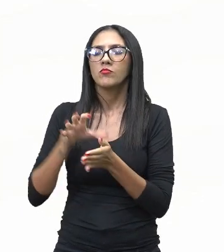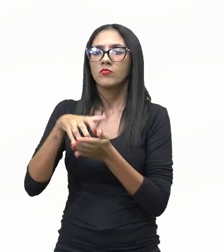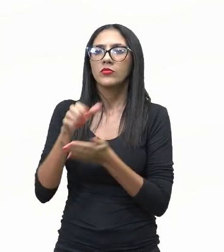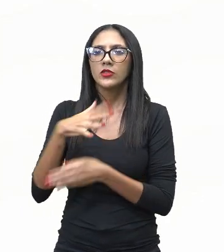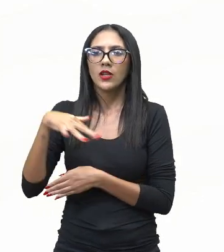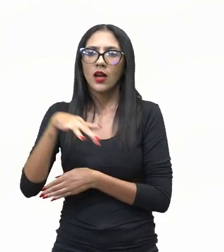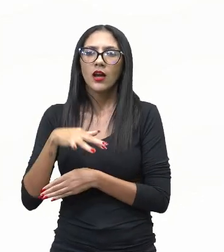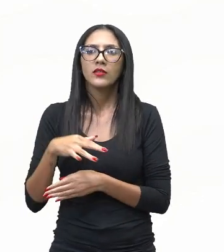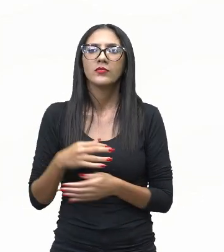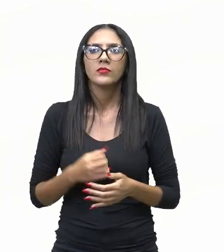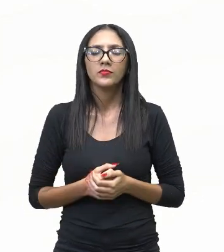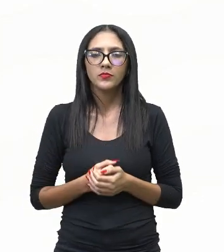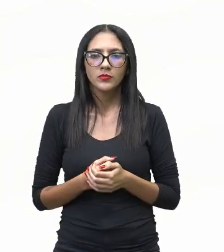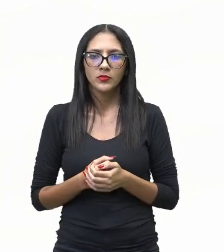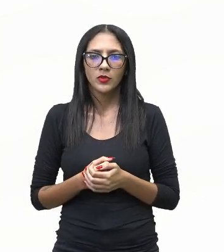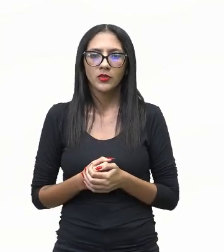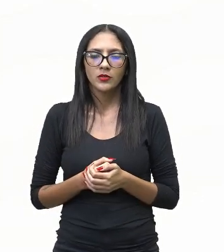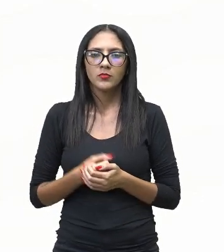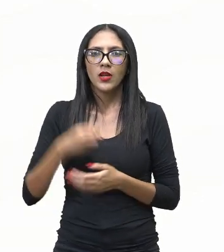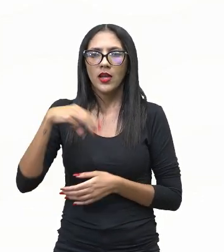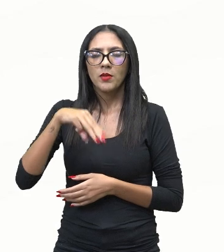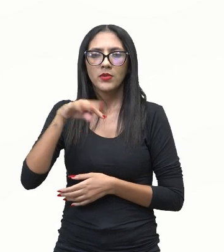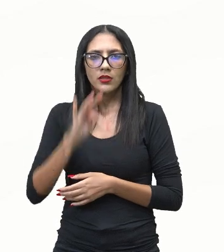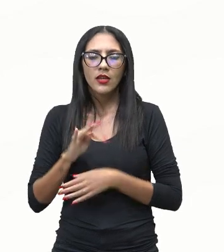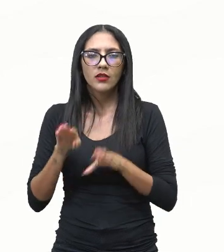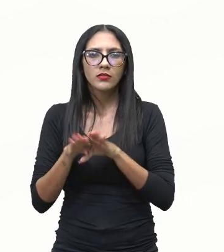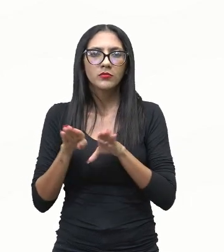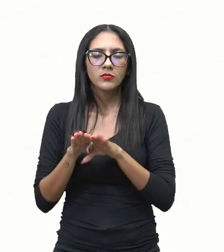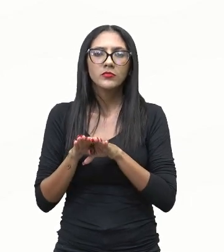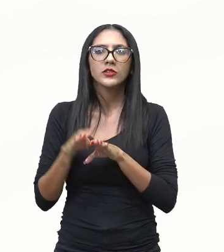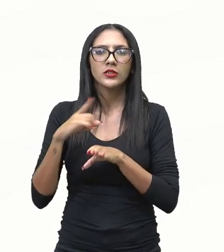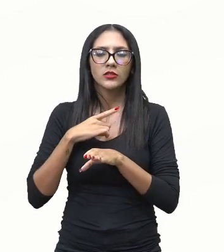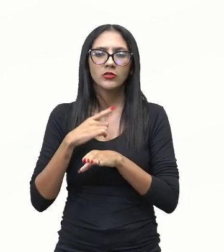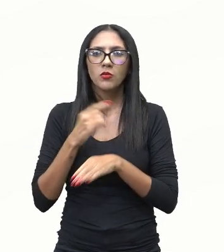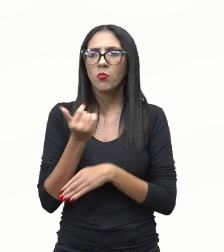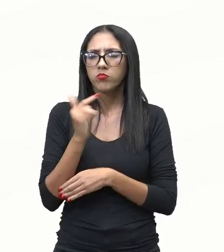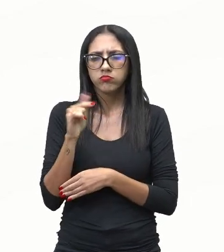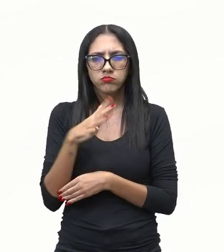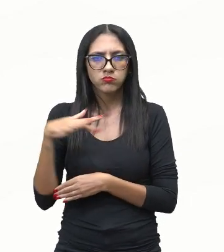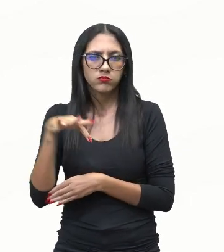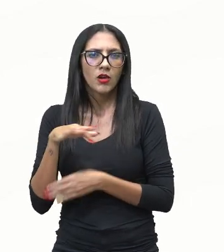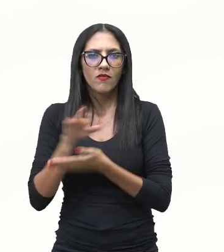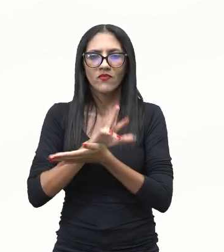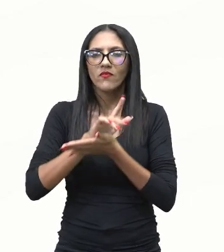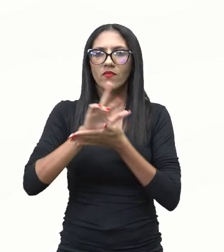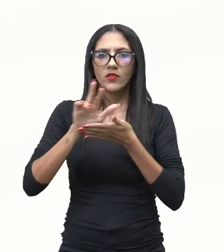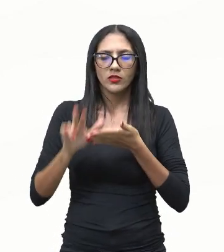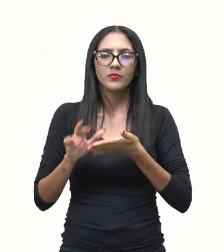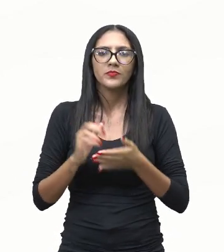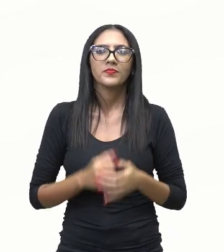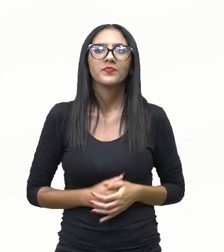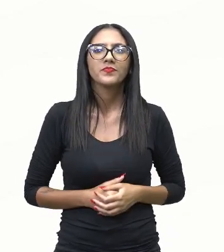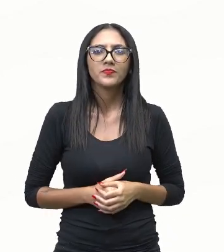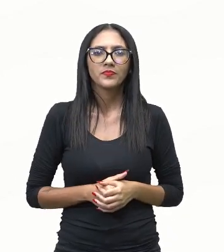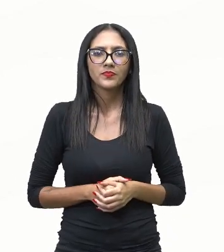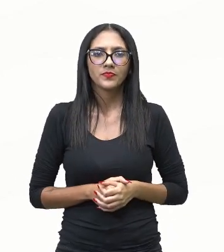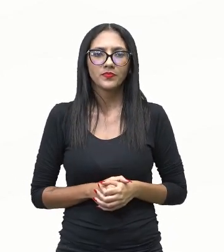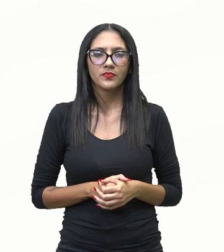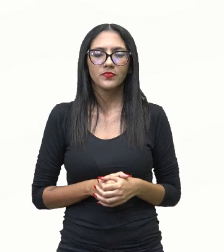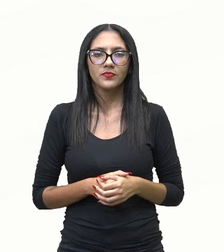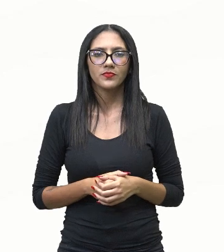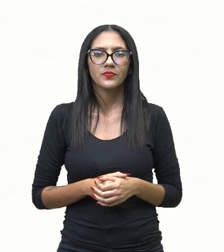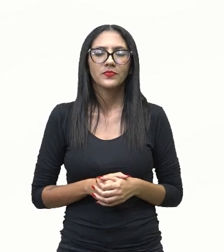Grosso, também era um polo importante, assim como o rio Aripuanã, né? A gente tem ali, então, pessoal,